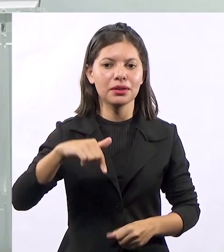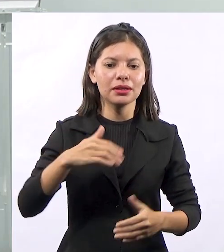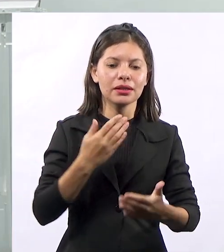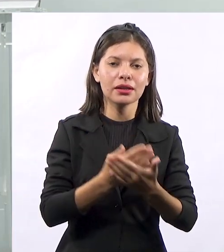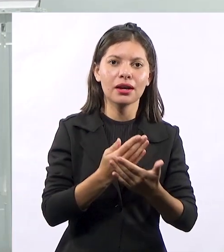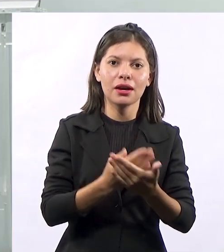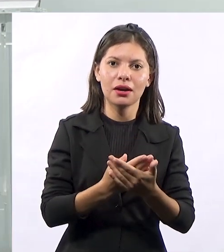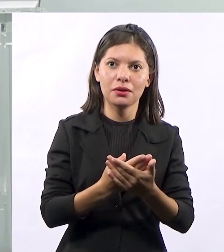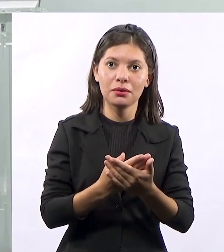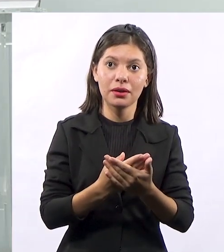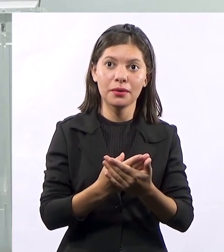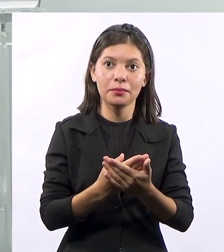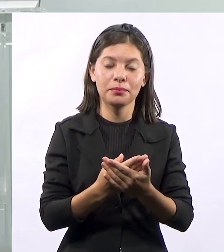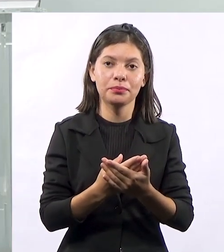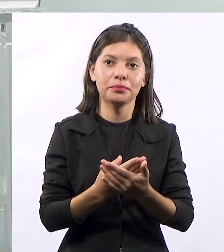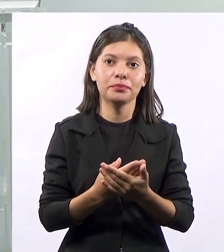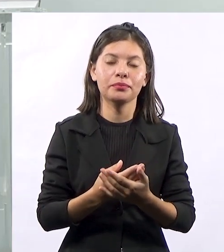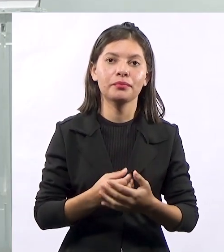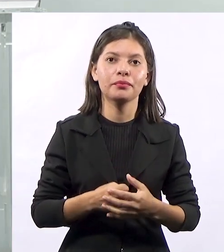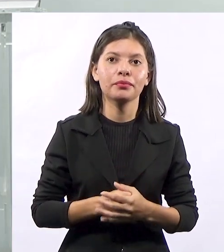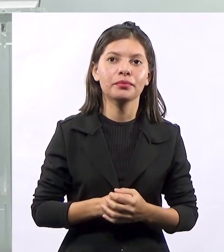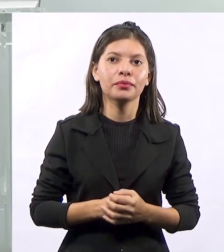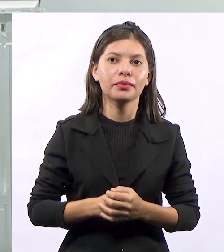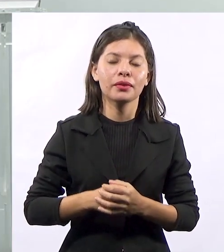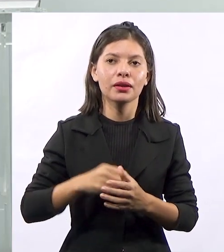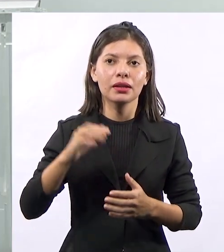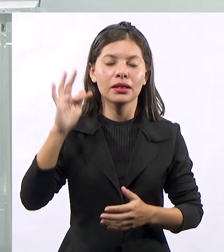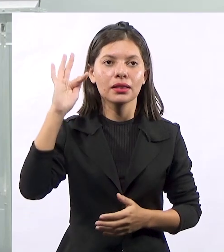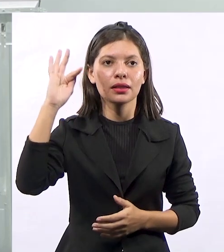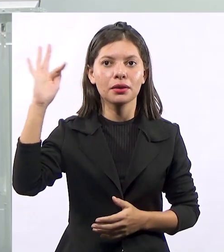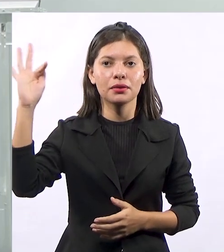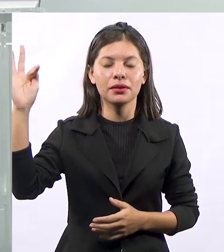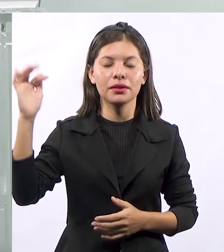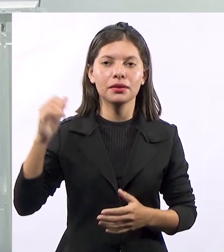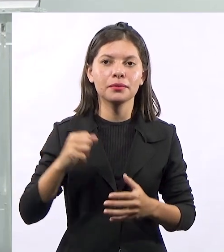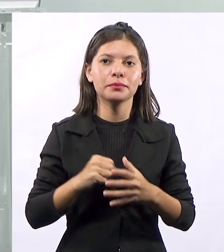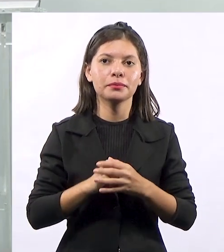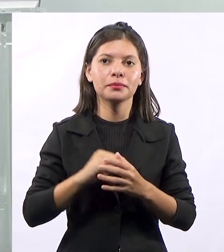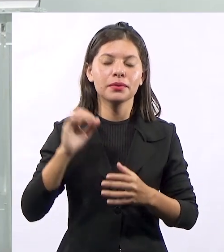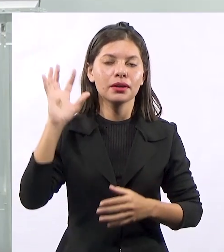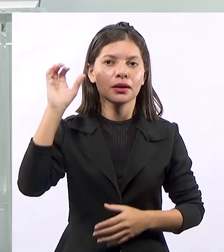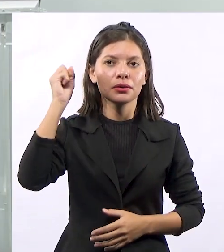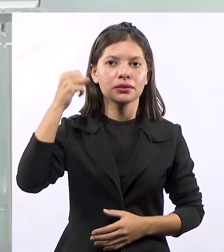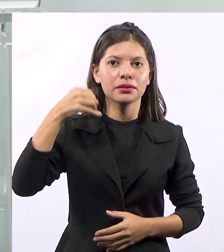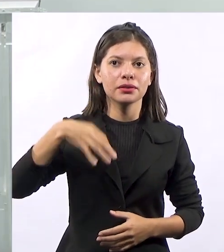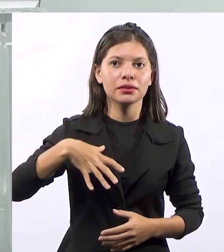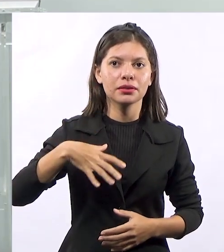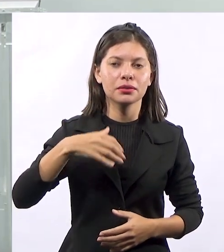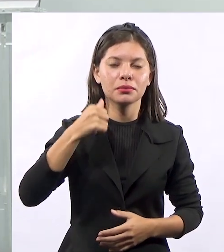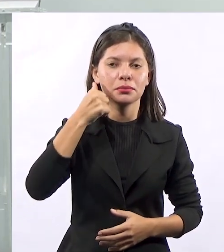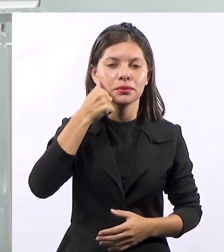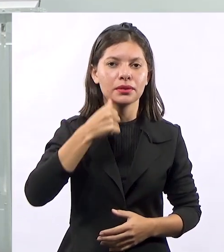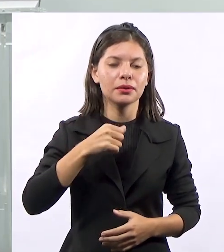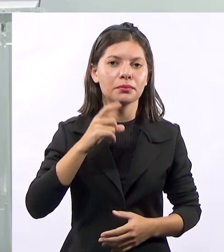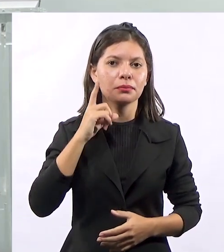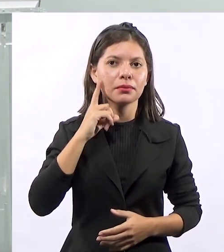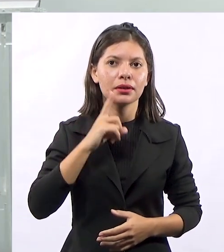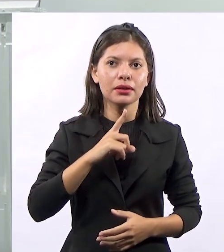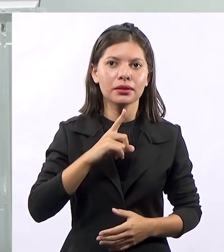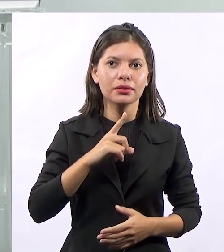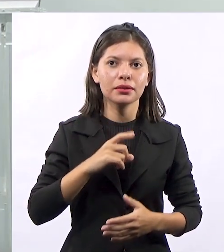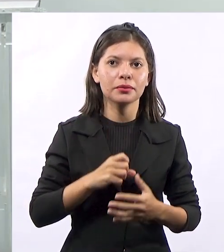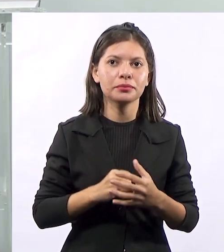teórica. Bom, passarei a minha audiodescrição. Eu sou uma mulher parda, de cabelos pretos na altura do ombro, olhos